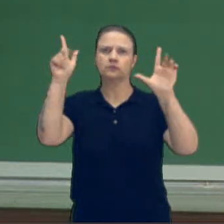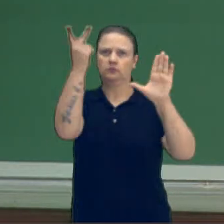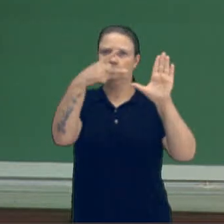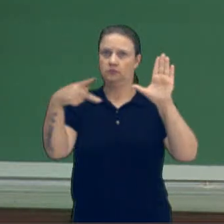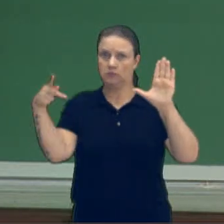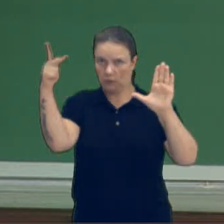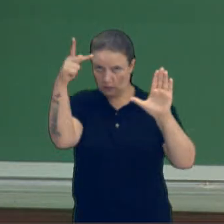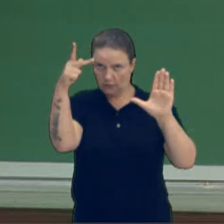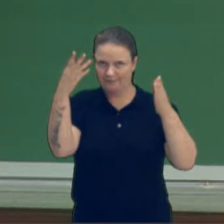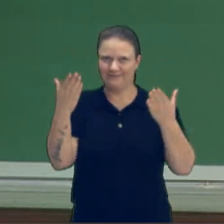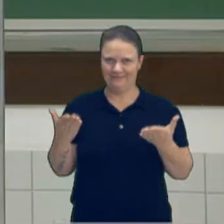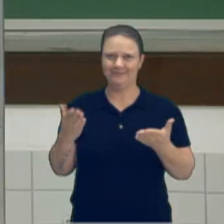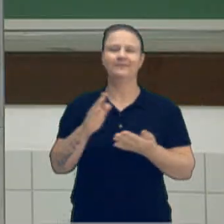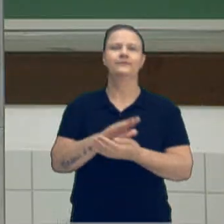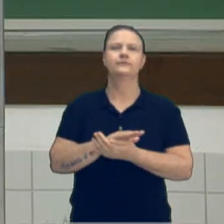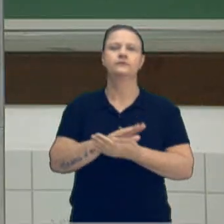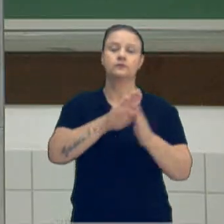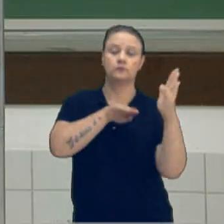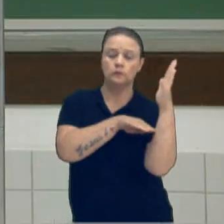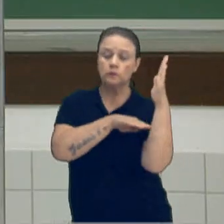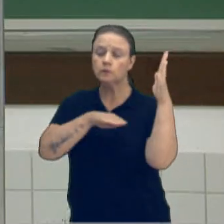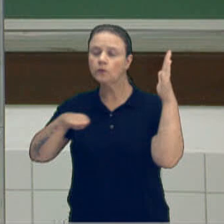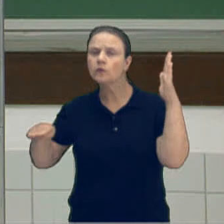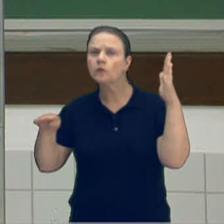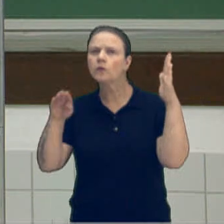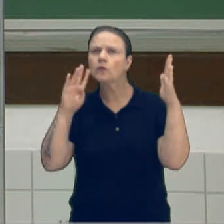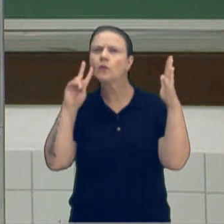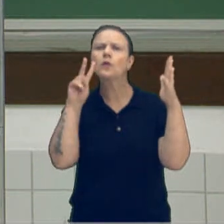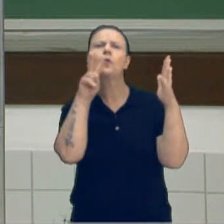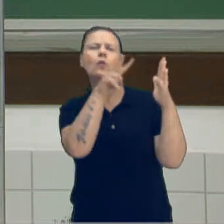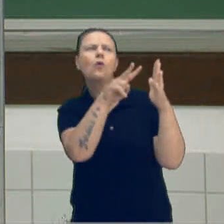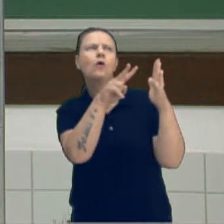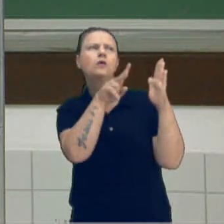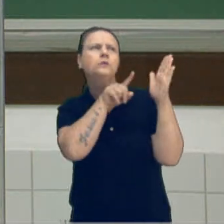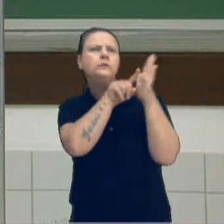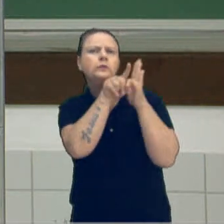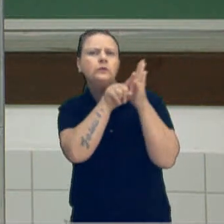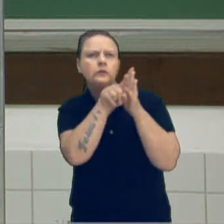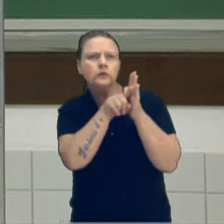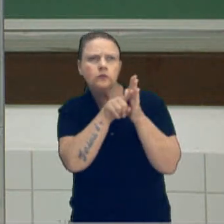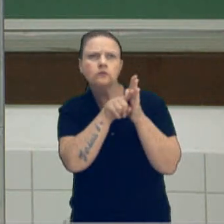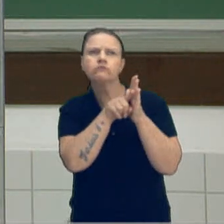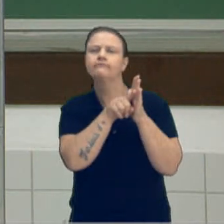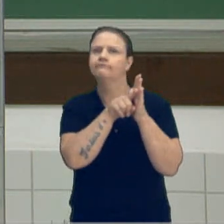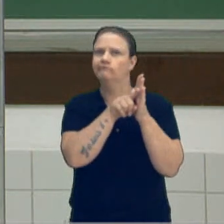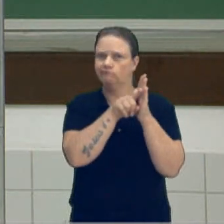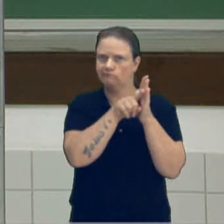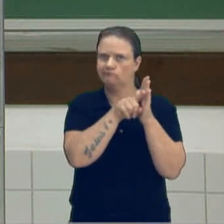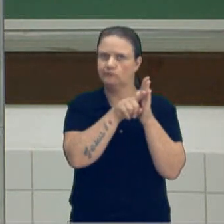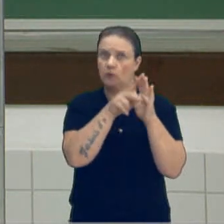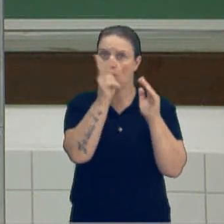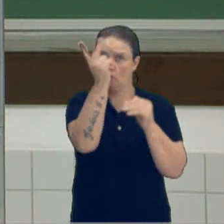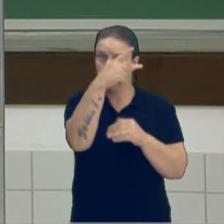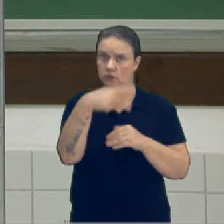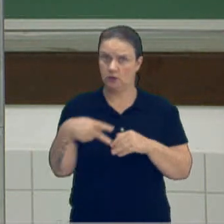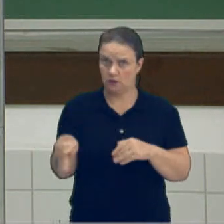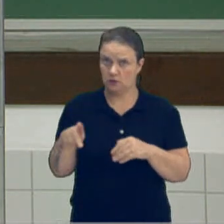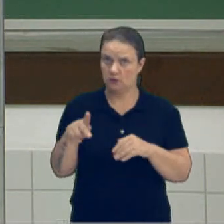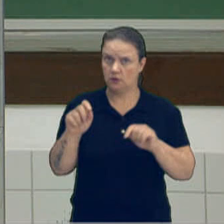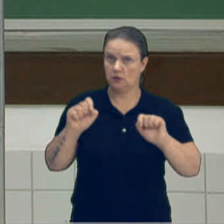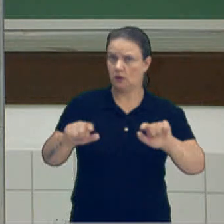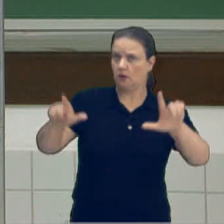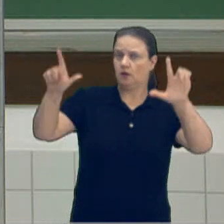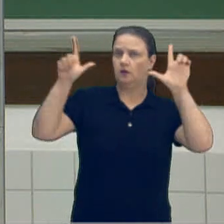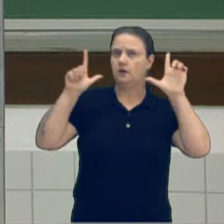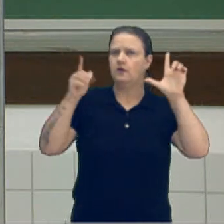plano cartesiano, tá? Então, dá uma olhada nas questões. A professora vai deixar o desenho porque eu acho que fica mais fácil de